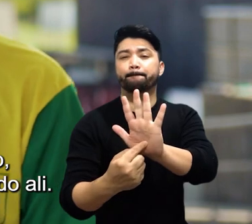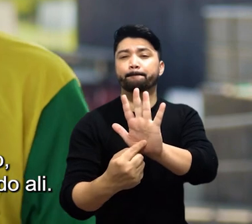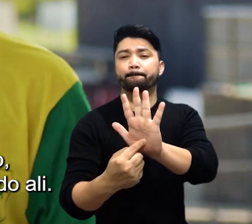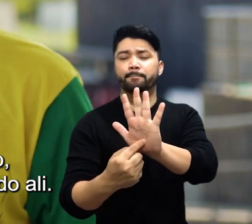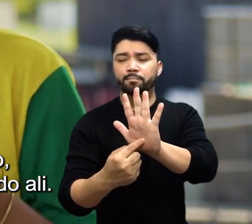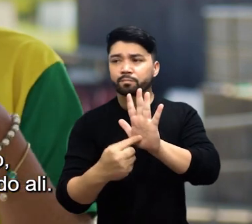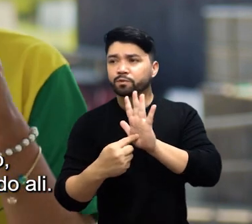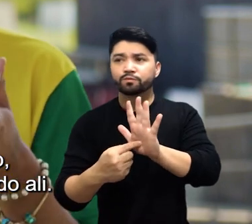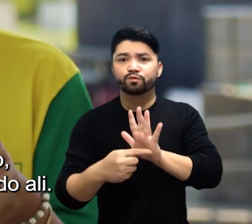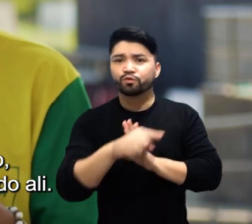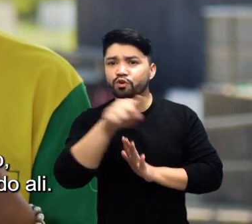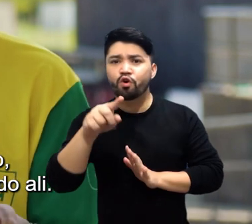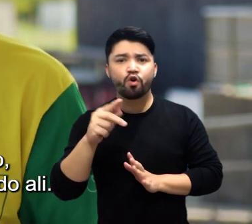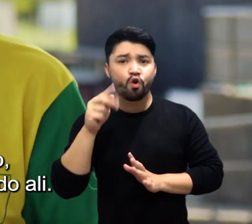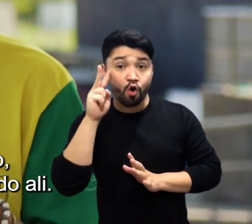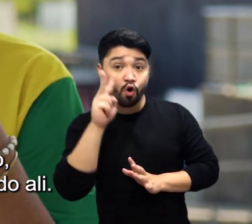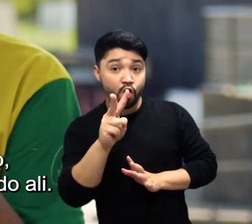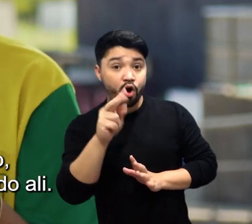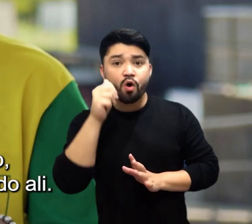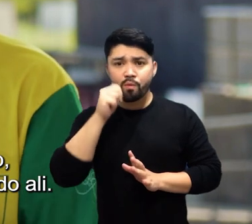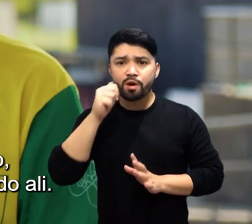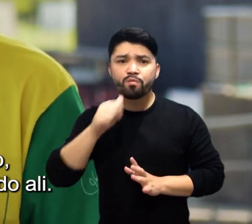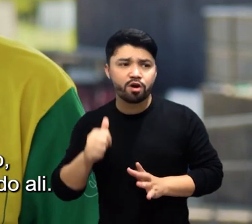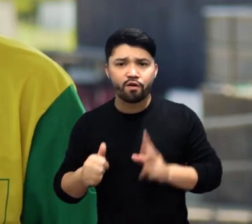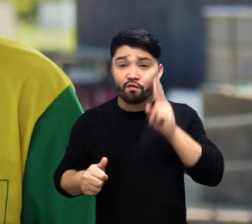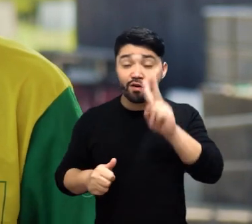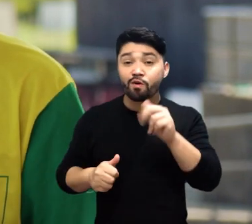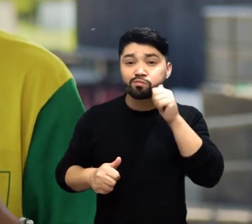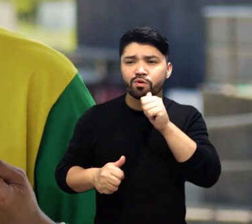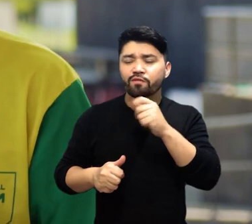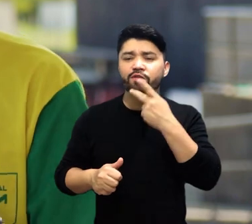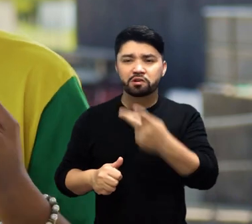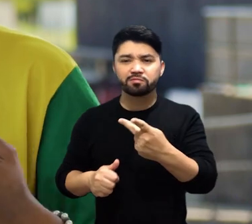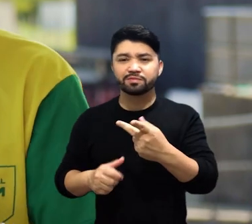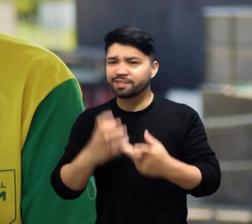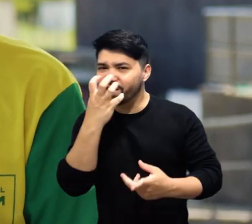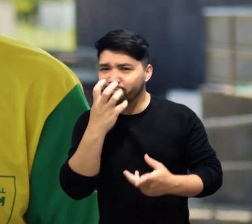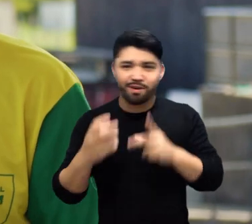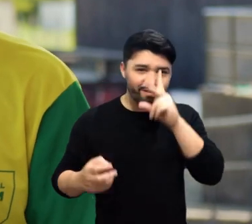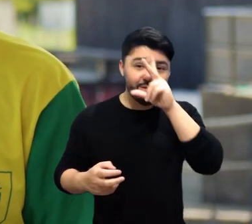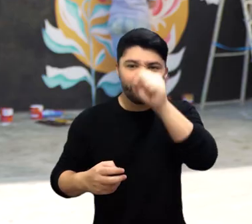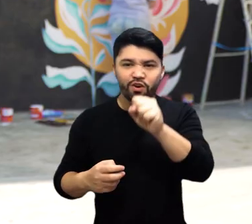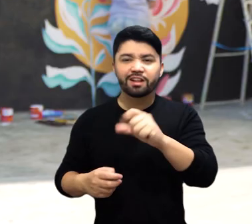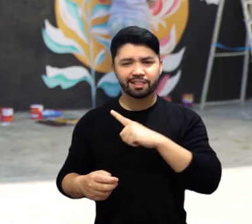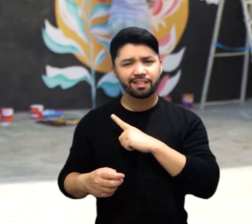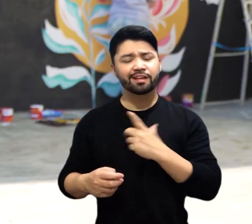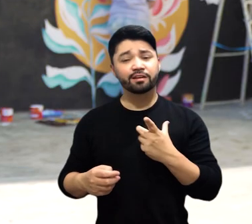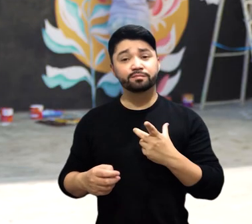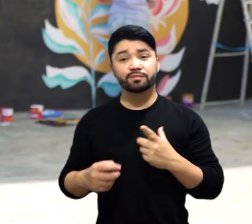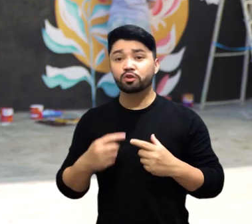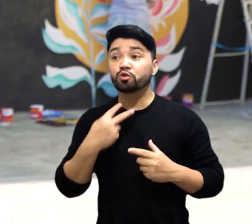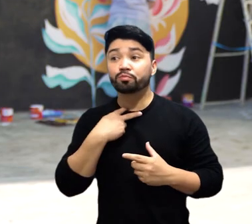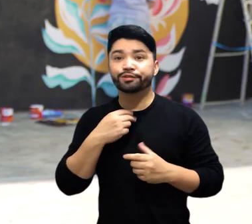uma coisa, tipo, você olhar para a mulher, para a serpente, para tudo ali e falar, uou, ela tá brava, ela tem força, tá ligado? Eu não podia andar um rolê